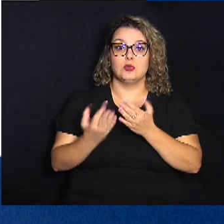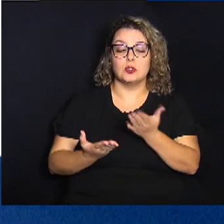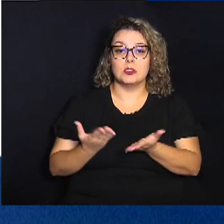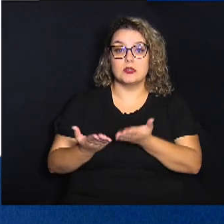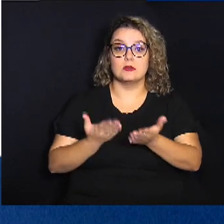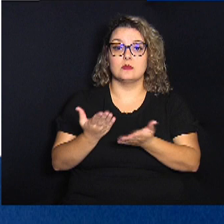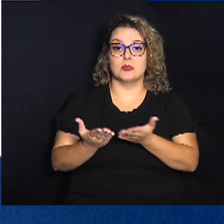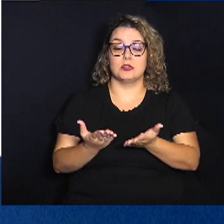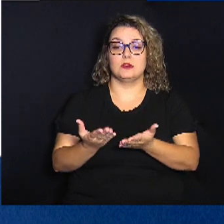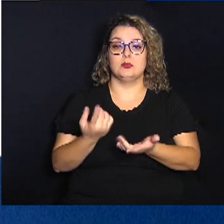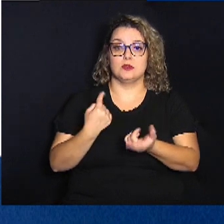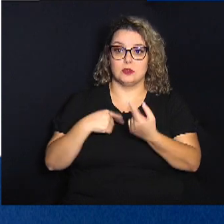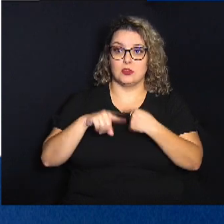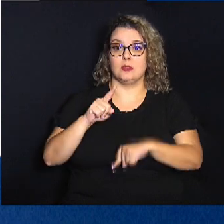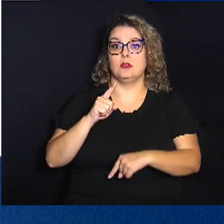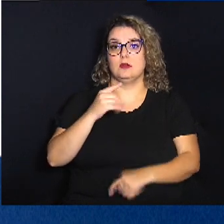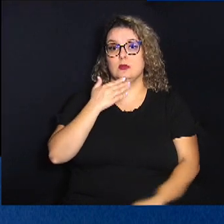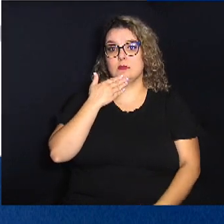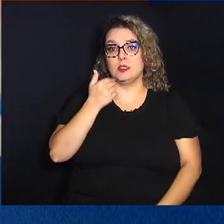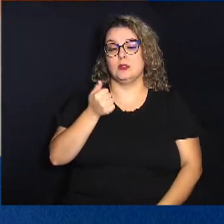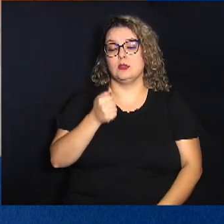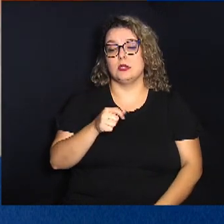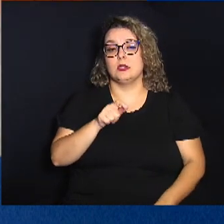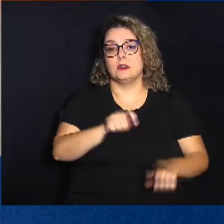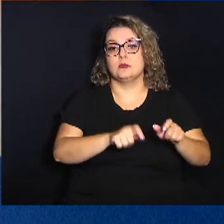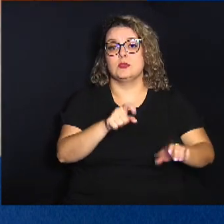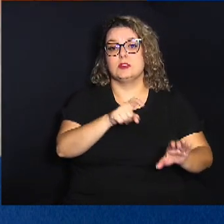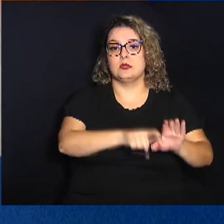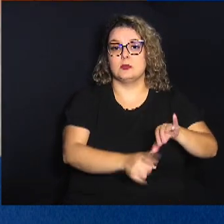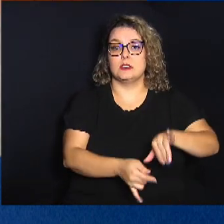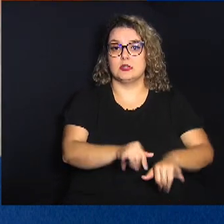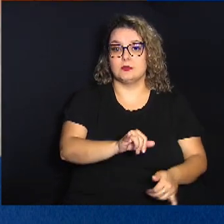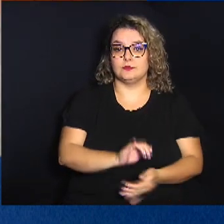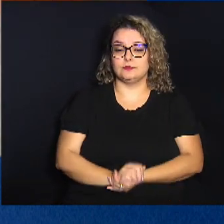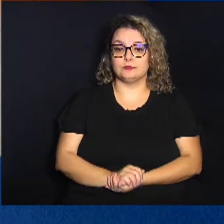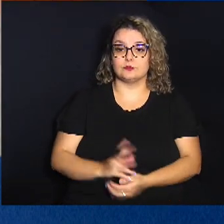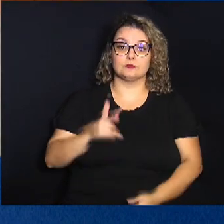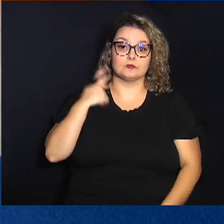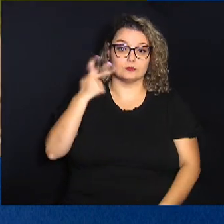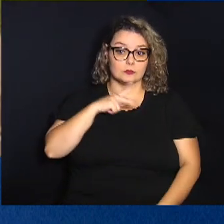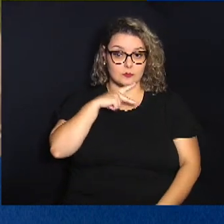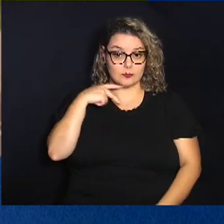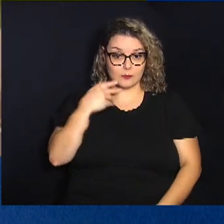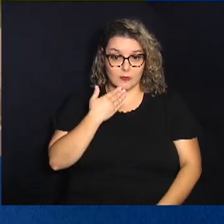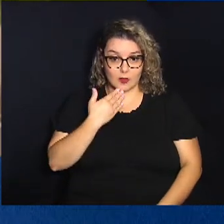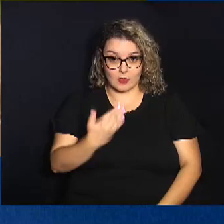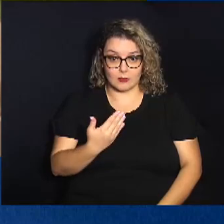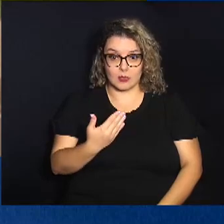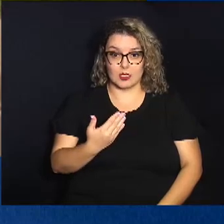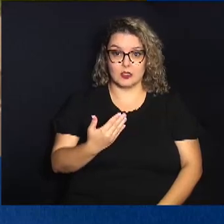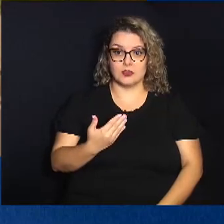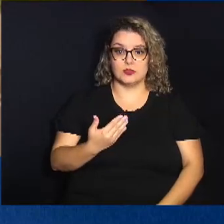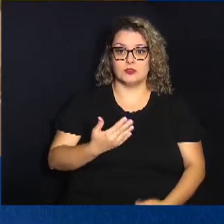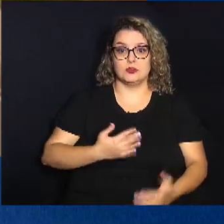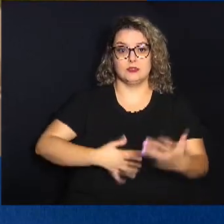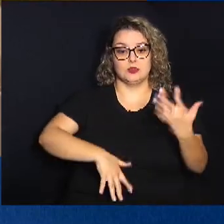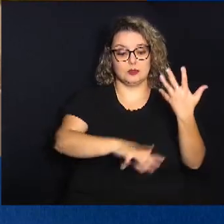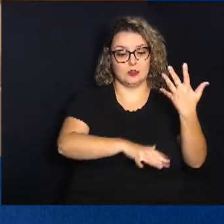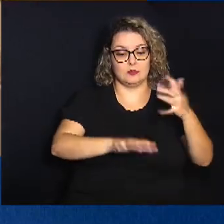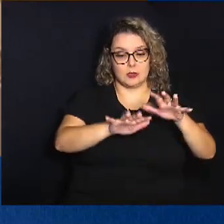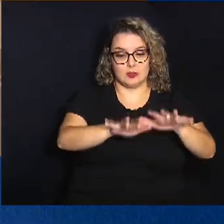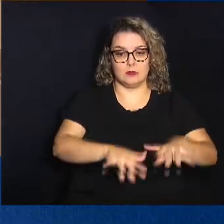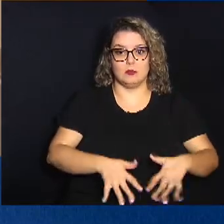e recuperação do dependente químico. O vereador Permírio Monteiro solicita a instalação de alambrado,